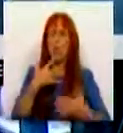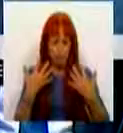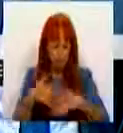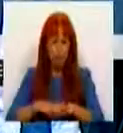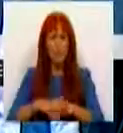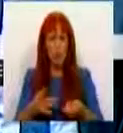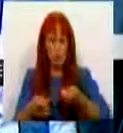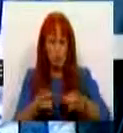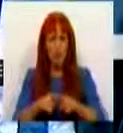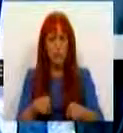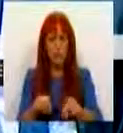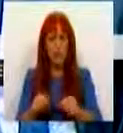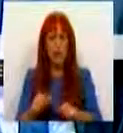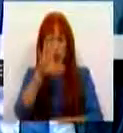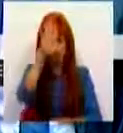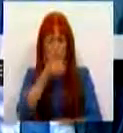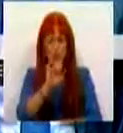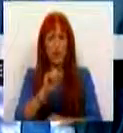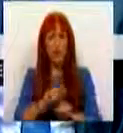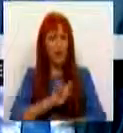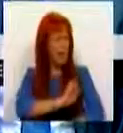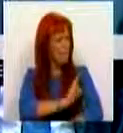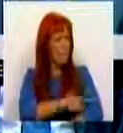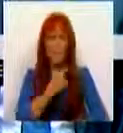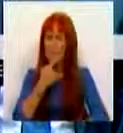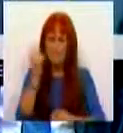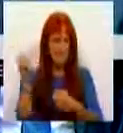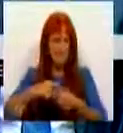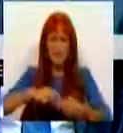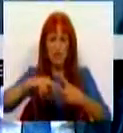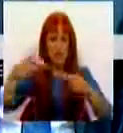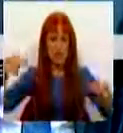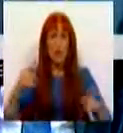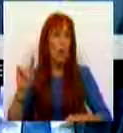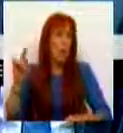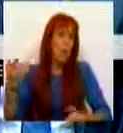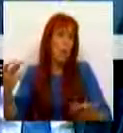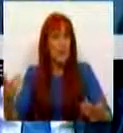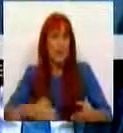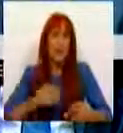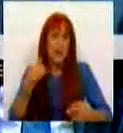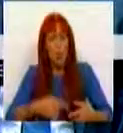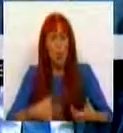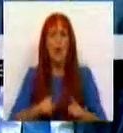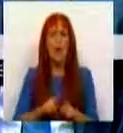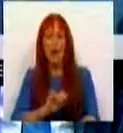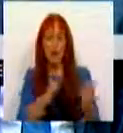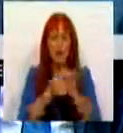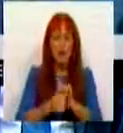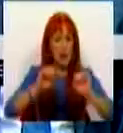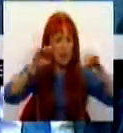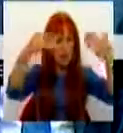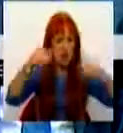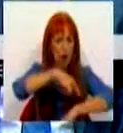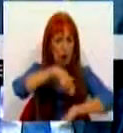integrada, coordenada dos meios do Estado, em fortíssima parceria com as autarquias, porque só assim faz sentido, para transformar